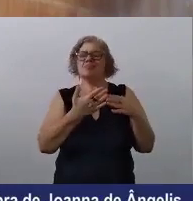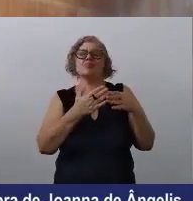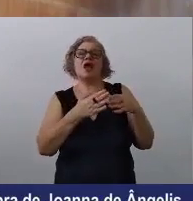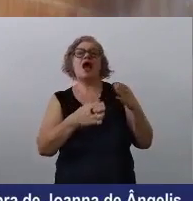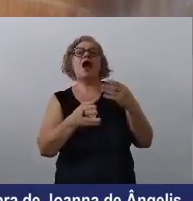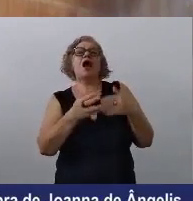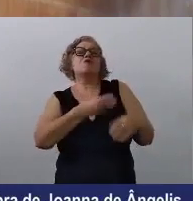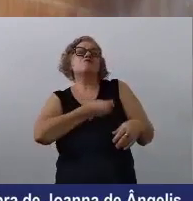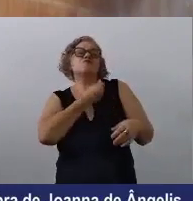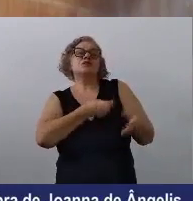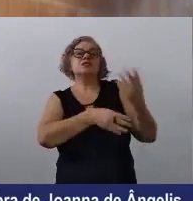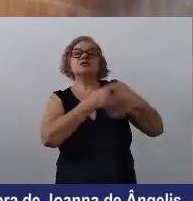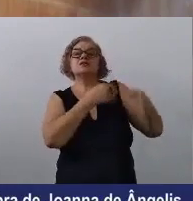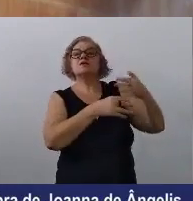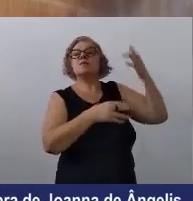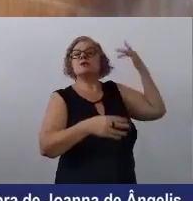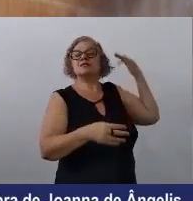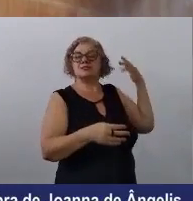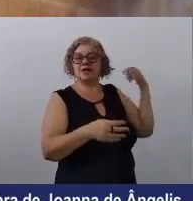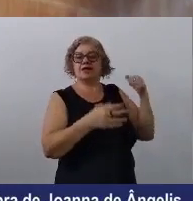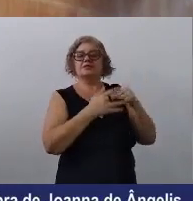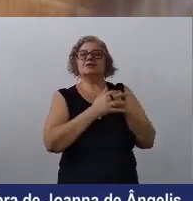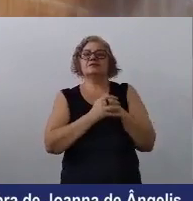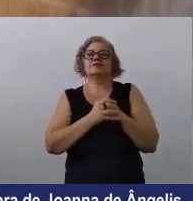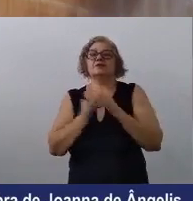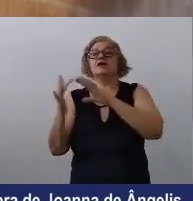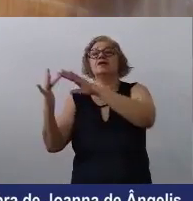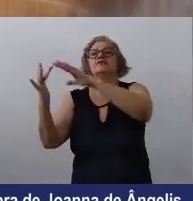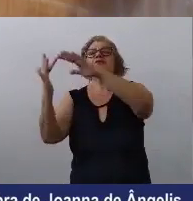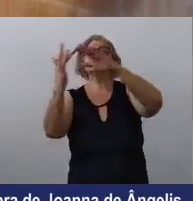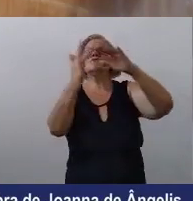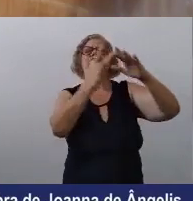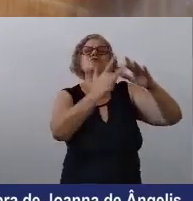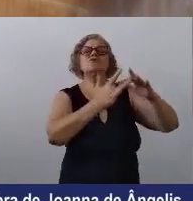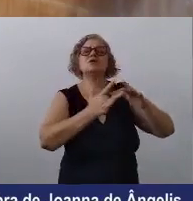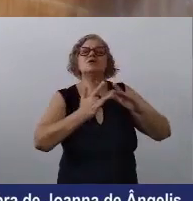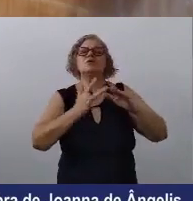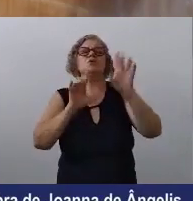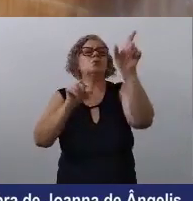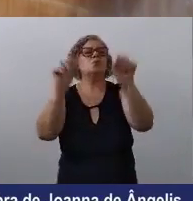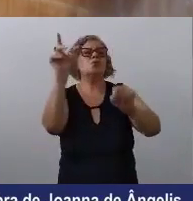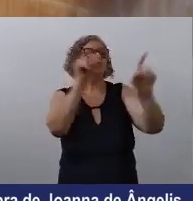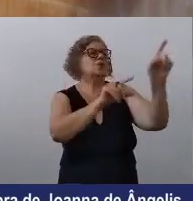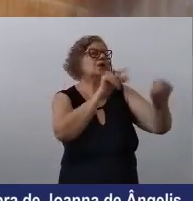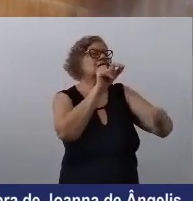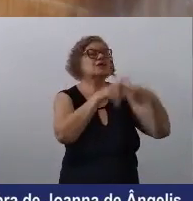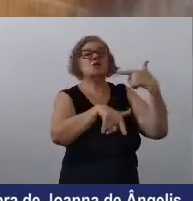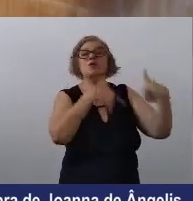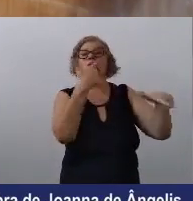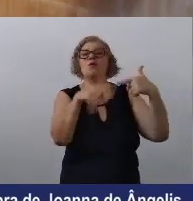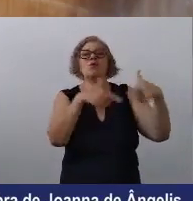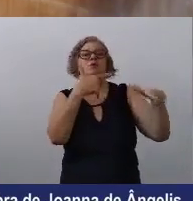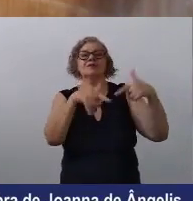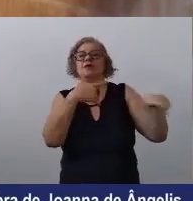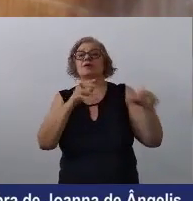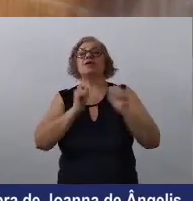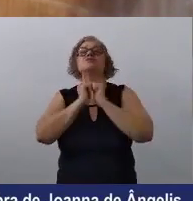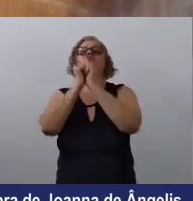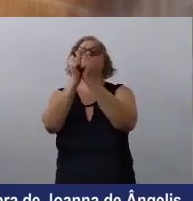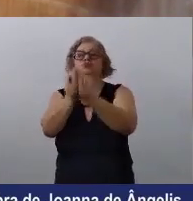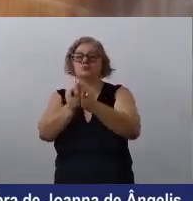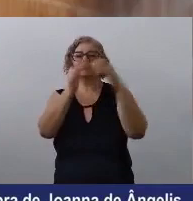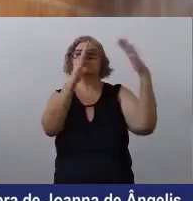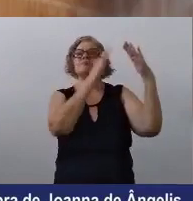anonimato, fica claro que cria-se um vínculo muito grande de todos nós, vinculados a